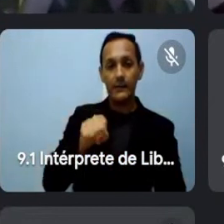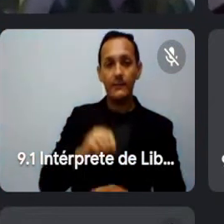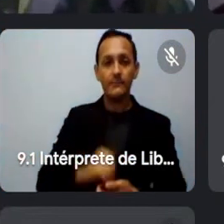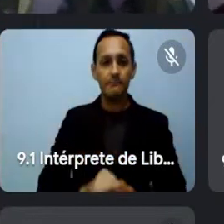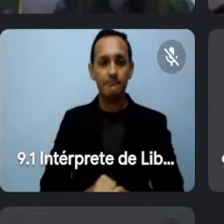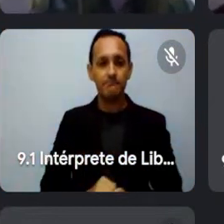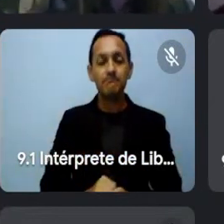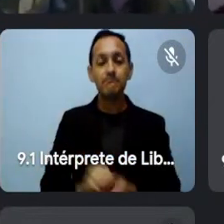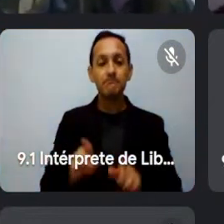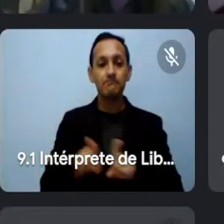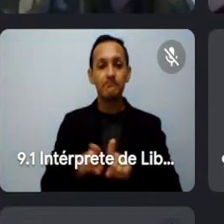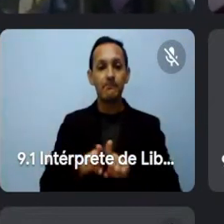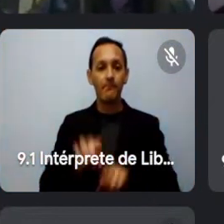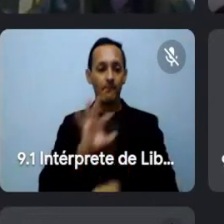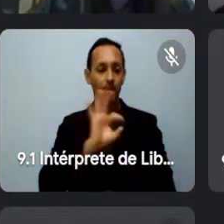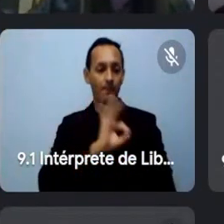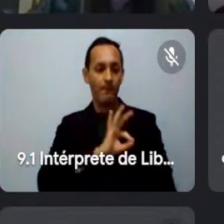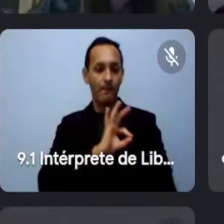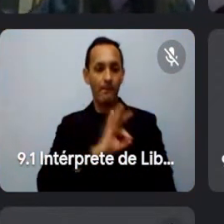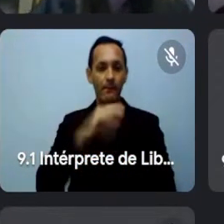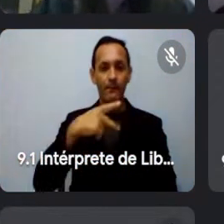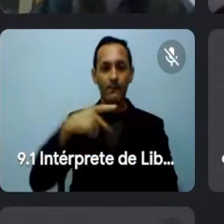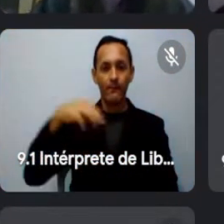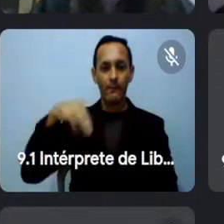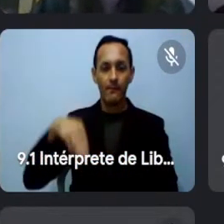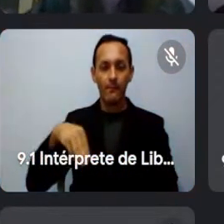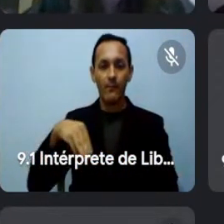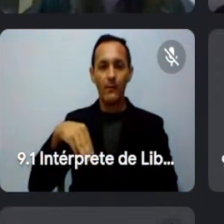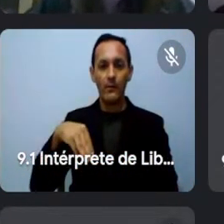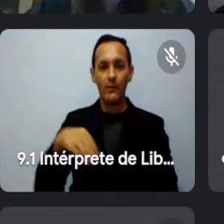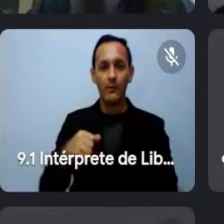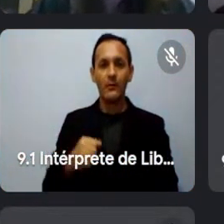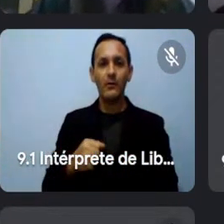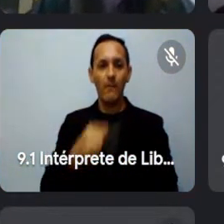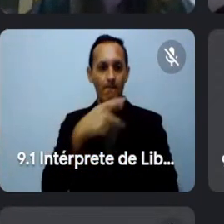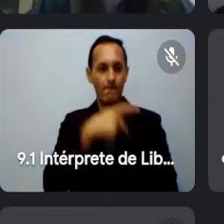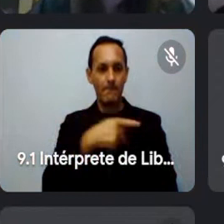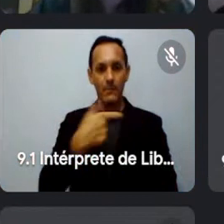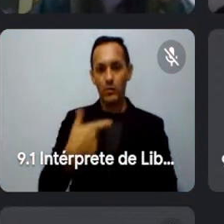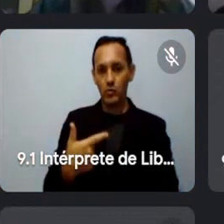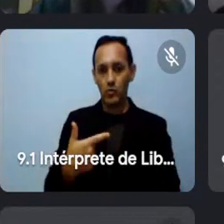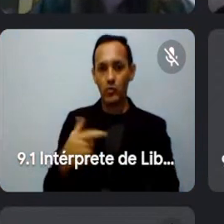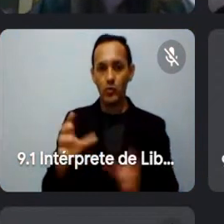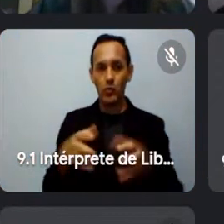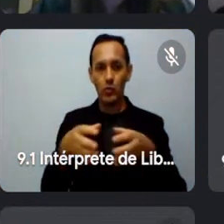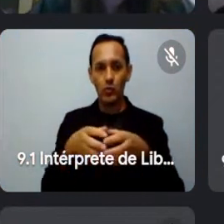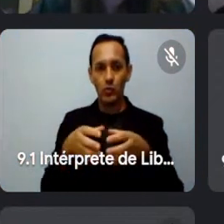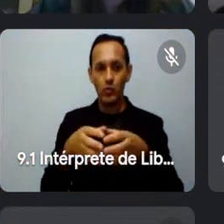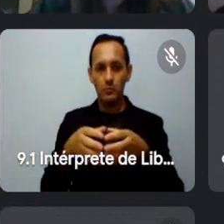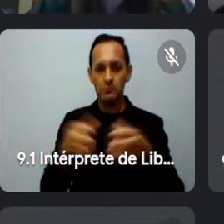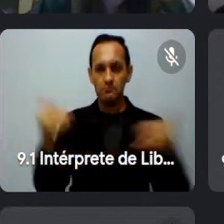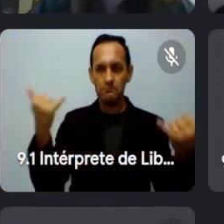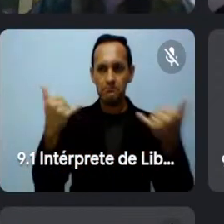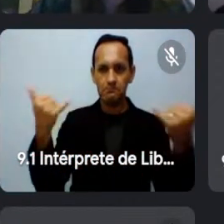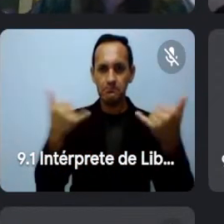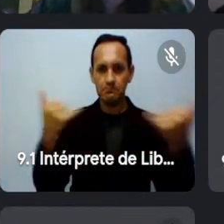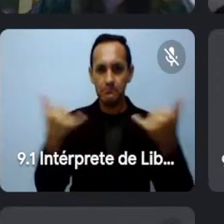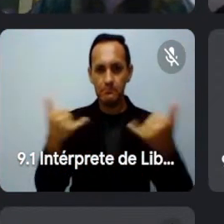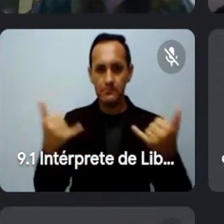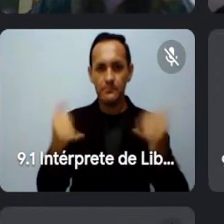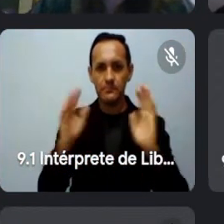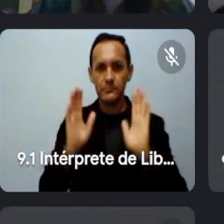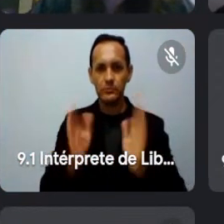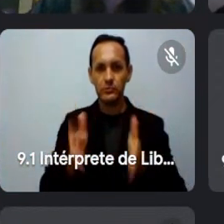PMs que foram ouvidos falaram a respeito de que a e ao setor de informação já tinha